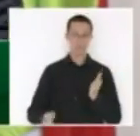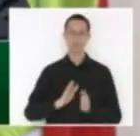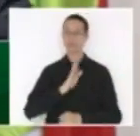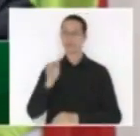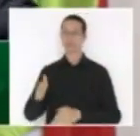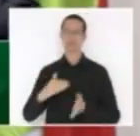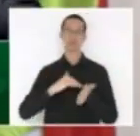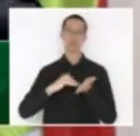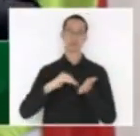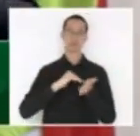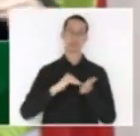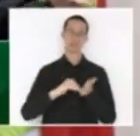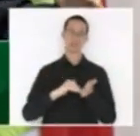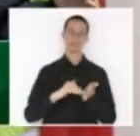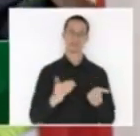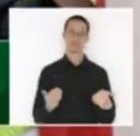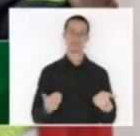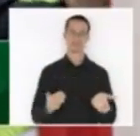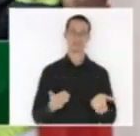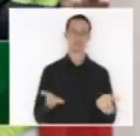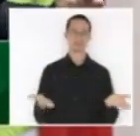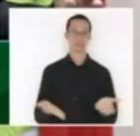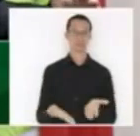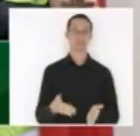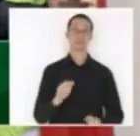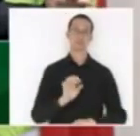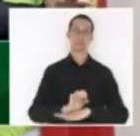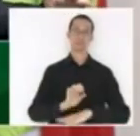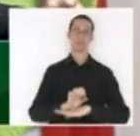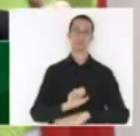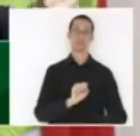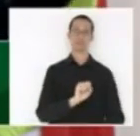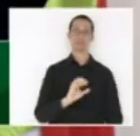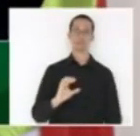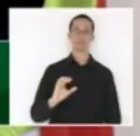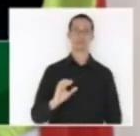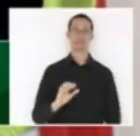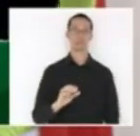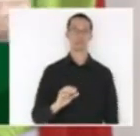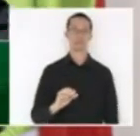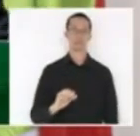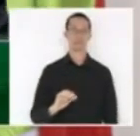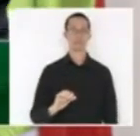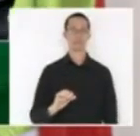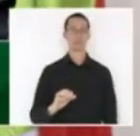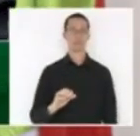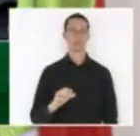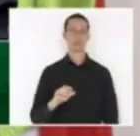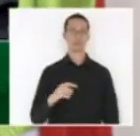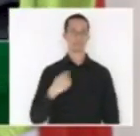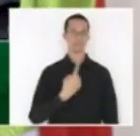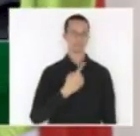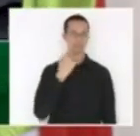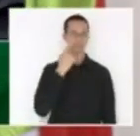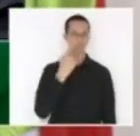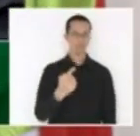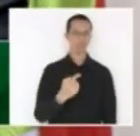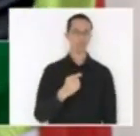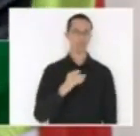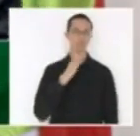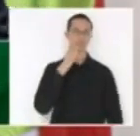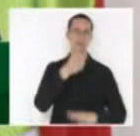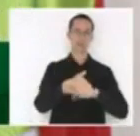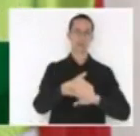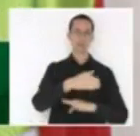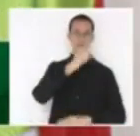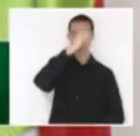acho que hoje o nosso estado está tão próximo. E a gente está lá em São Miguel do Oeste e está passando